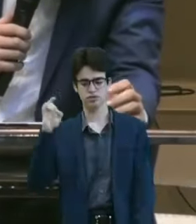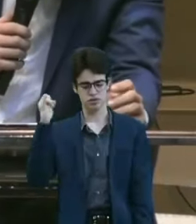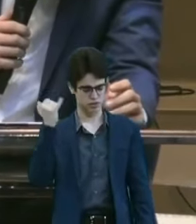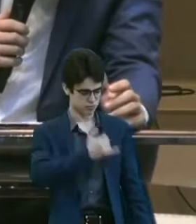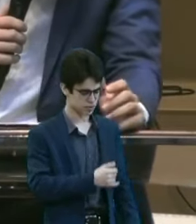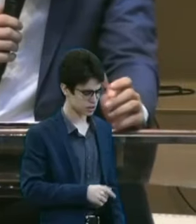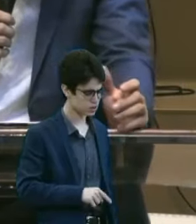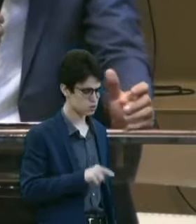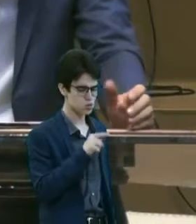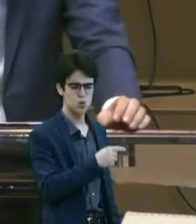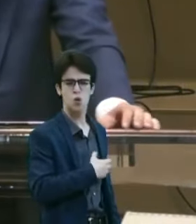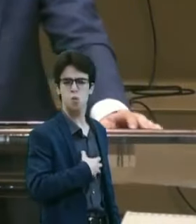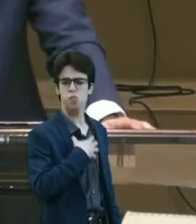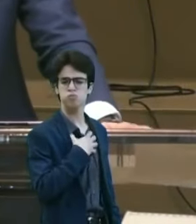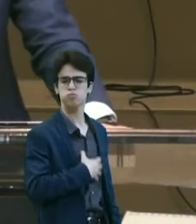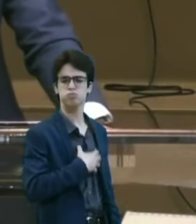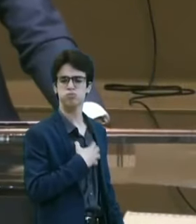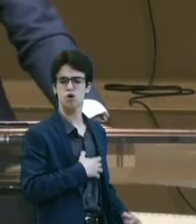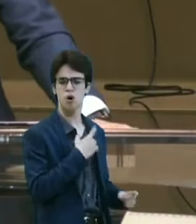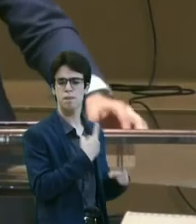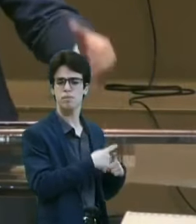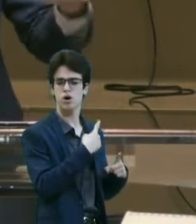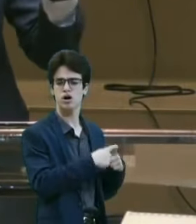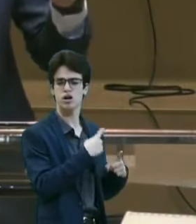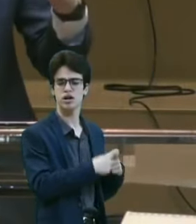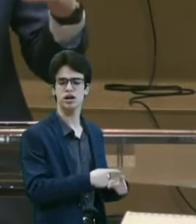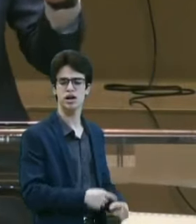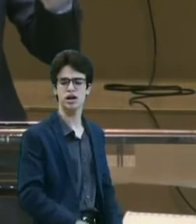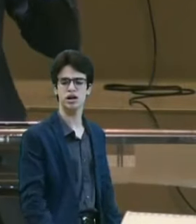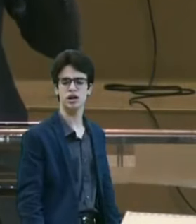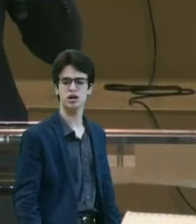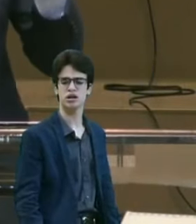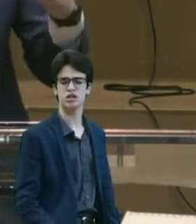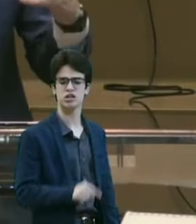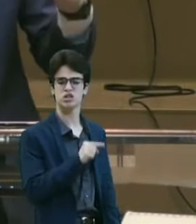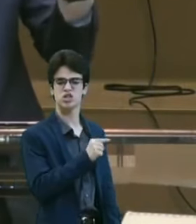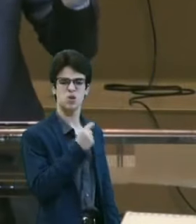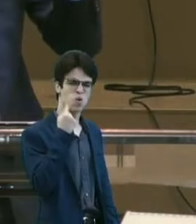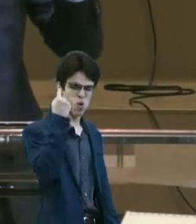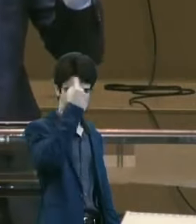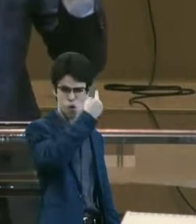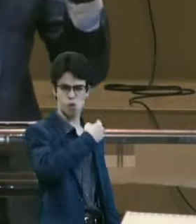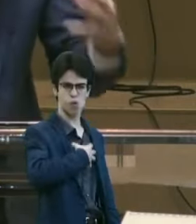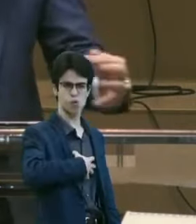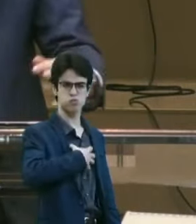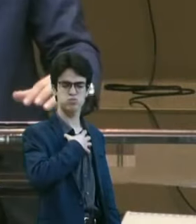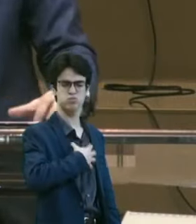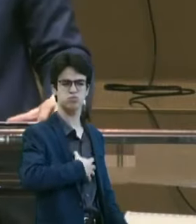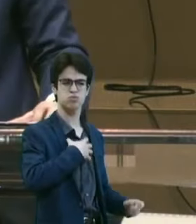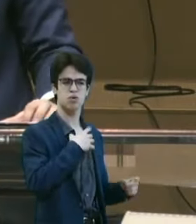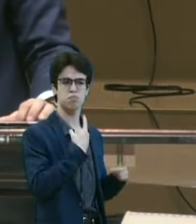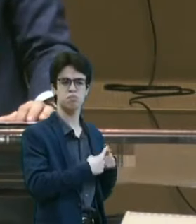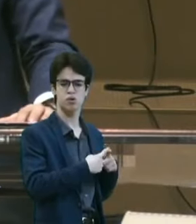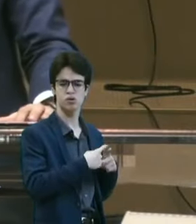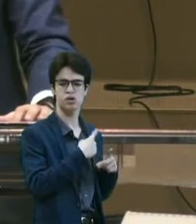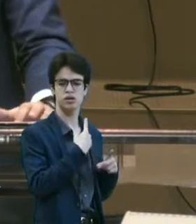que está furioso? Por que se transtornou o seu